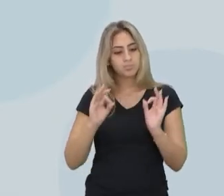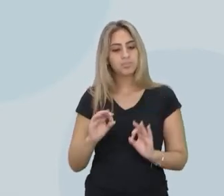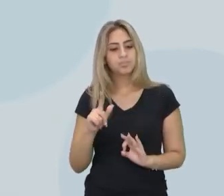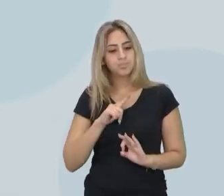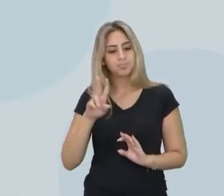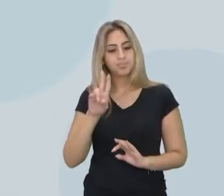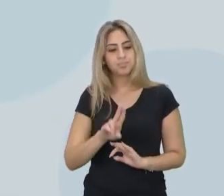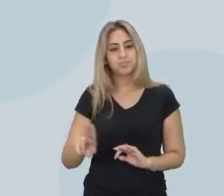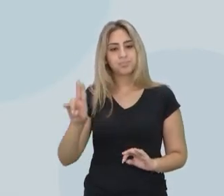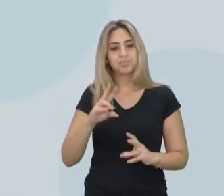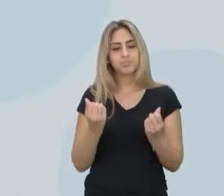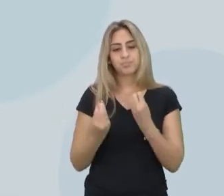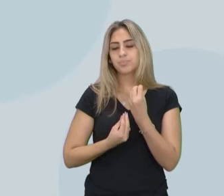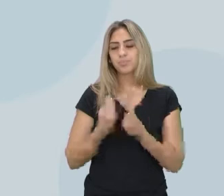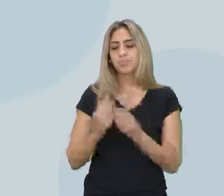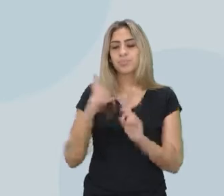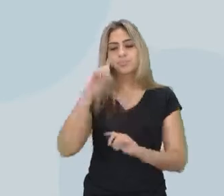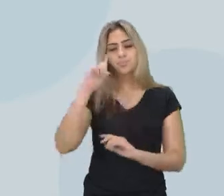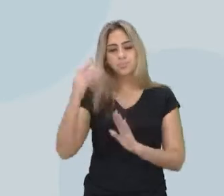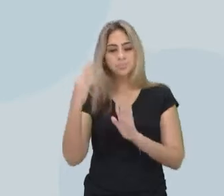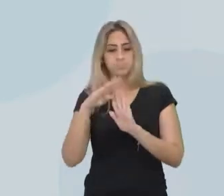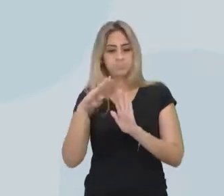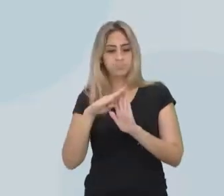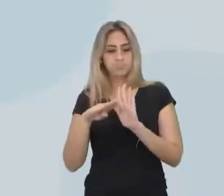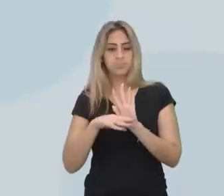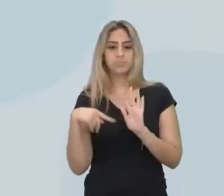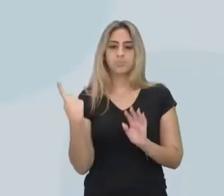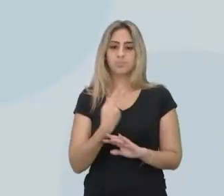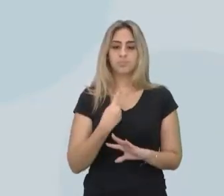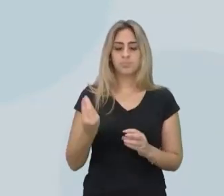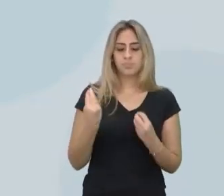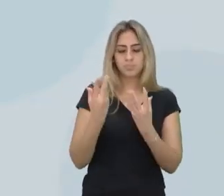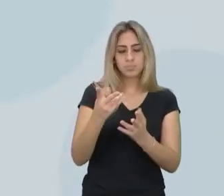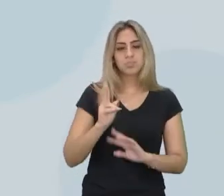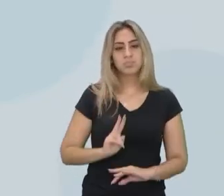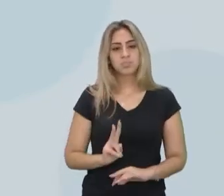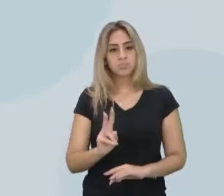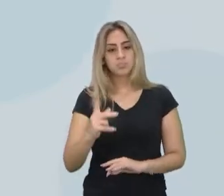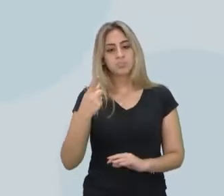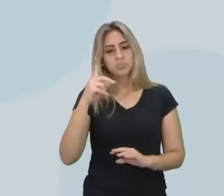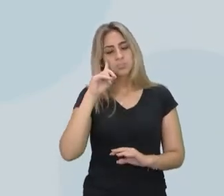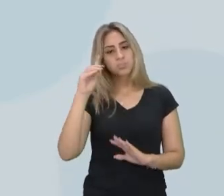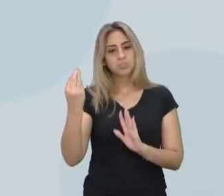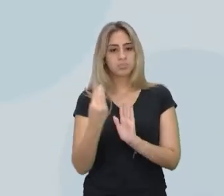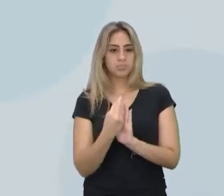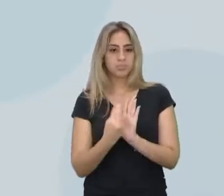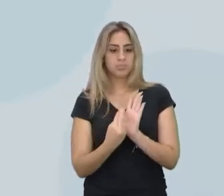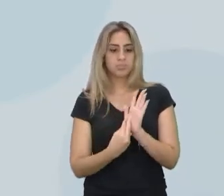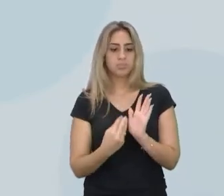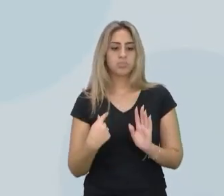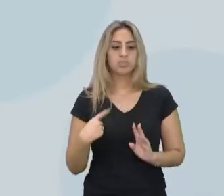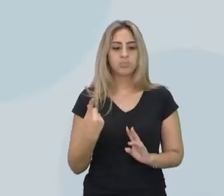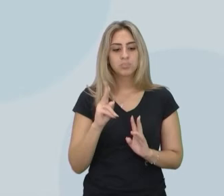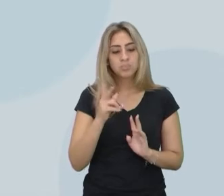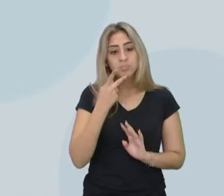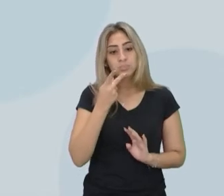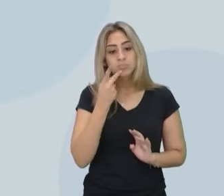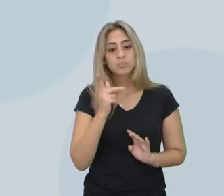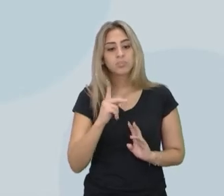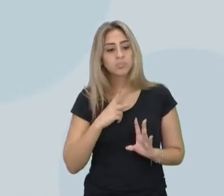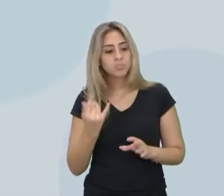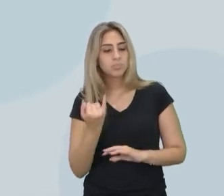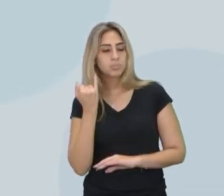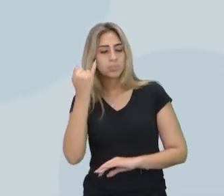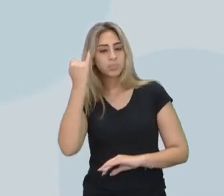ser utilizado como diário de bordo? Então, a gente vai dar continuidade nesse diário de bordo, tá? Eu reforço que é